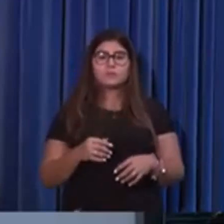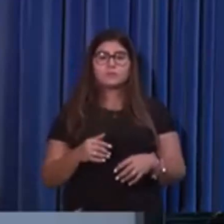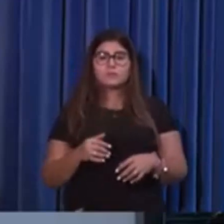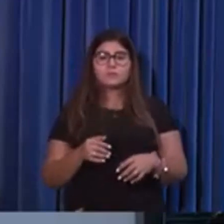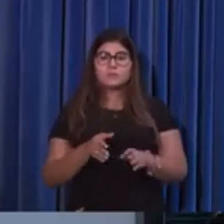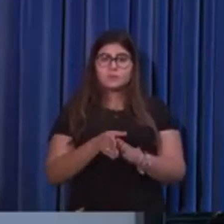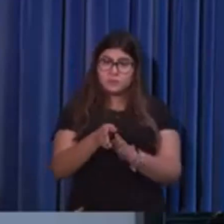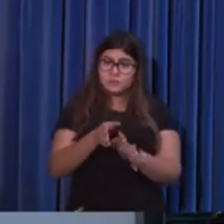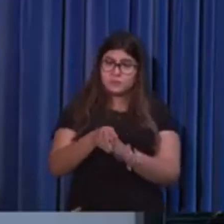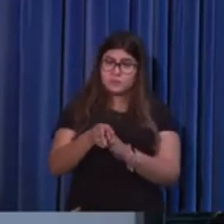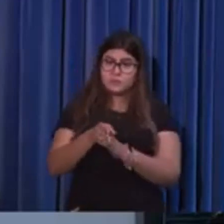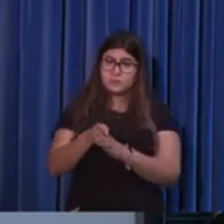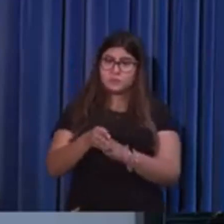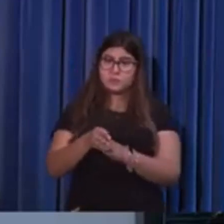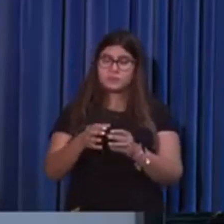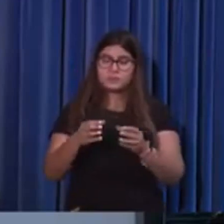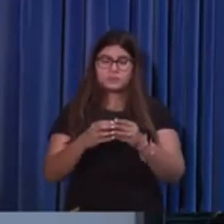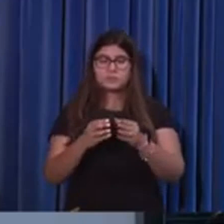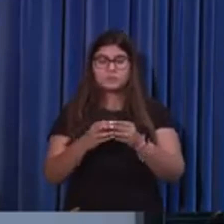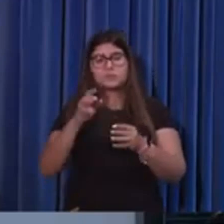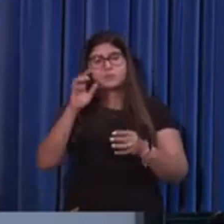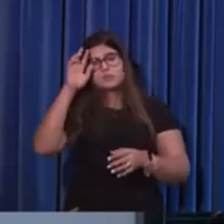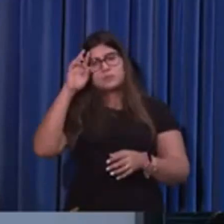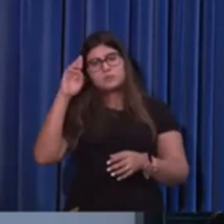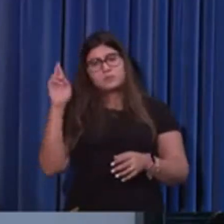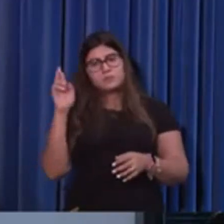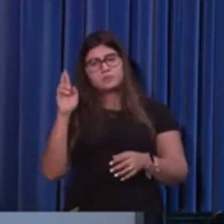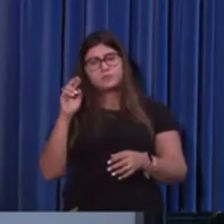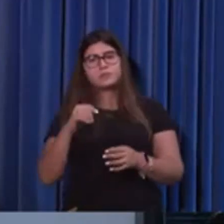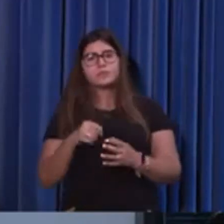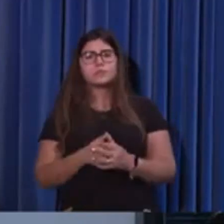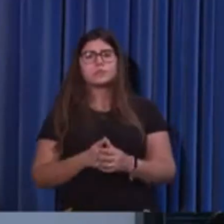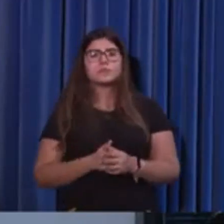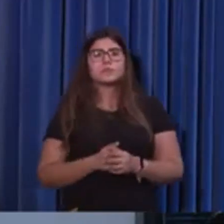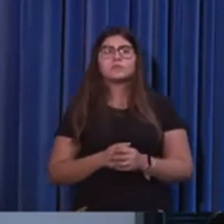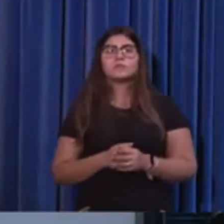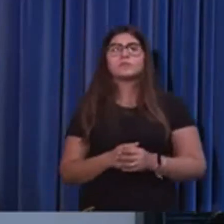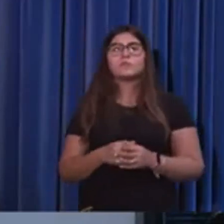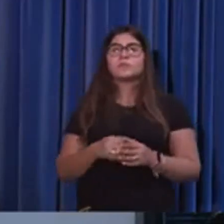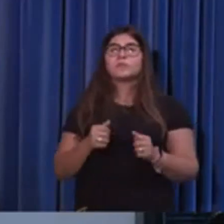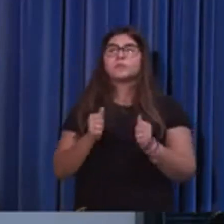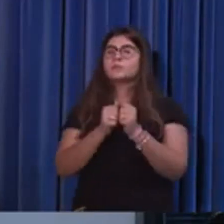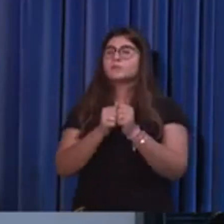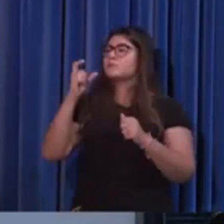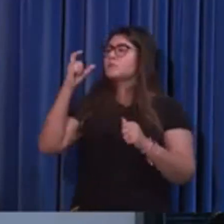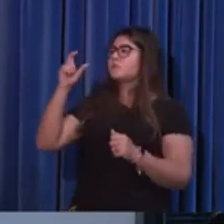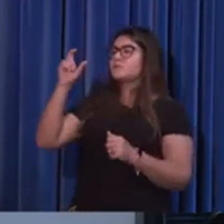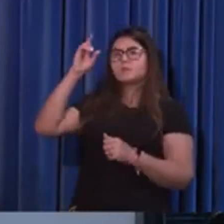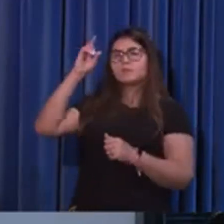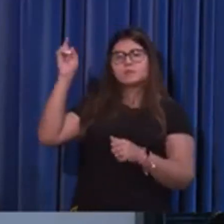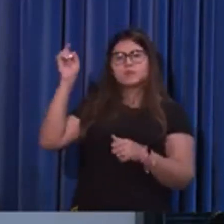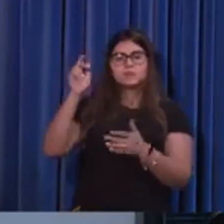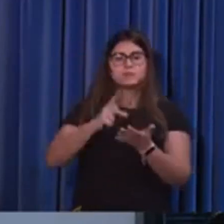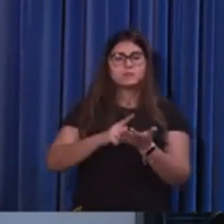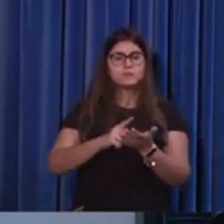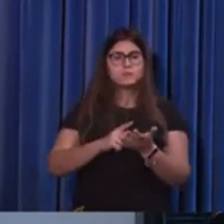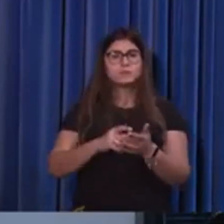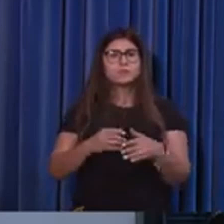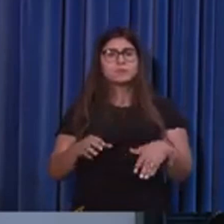não por sorte da ganância, mas com a palavra da verdade, em